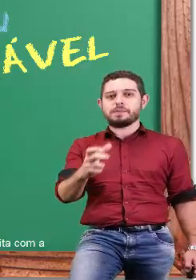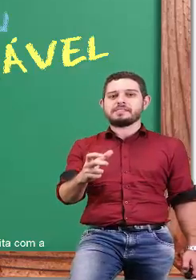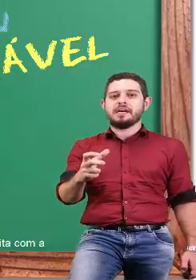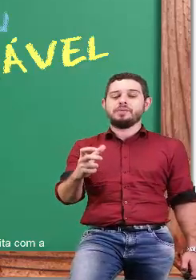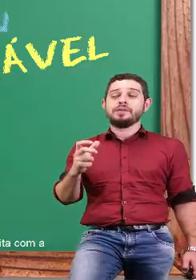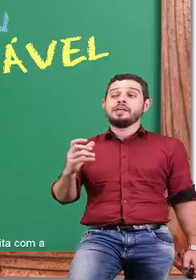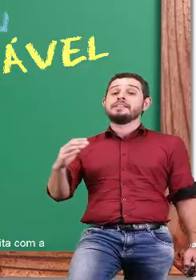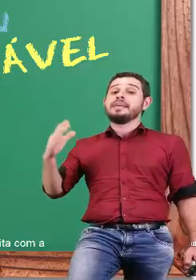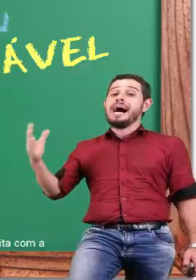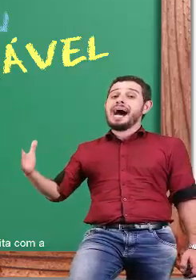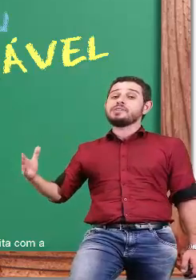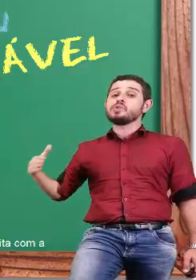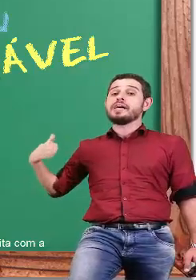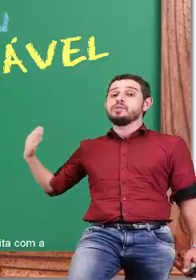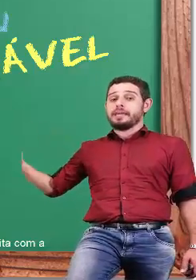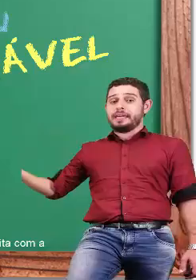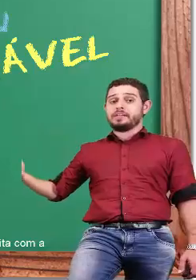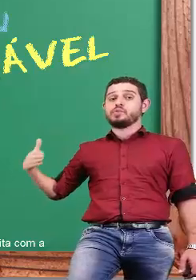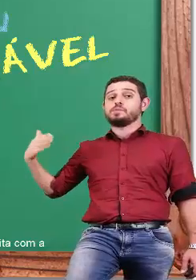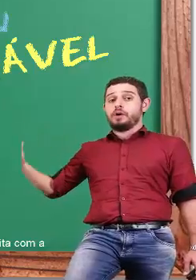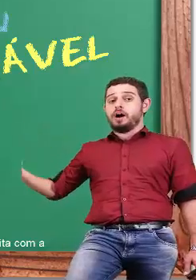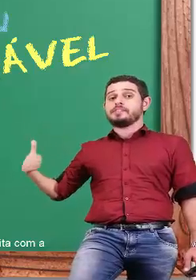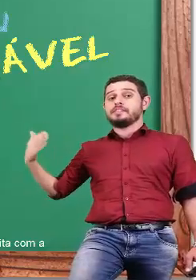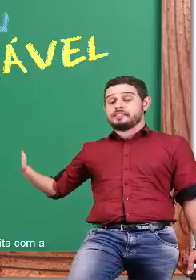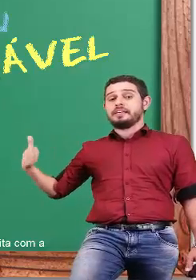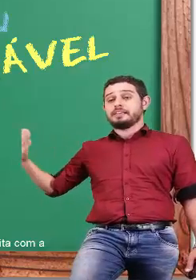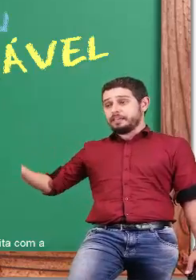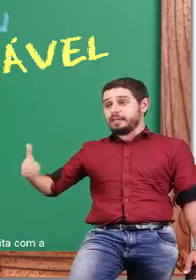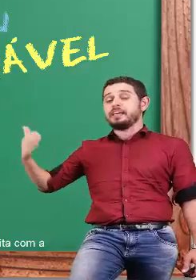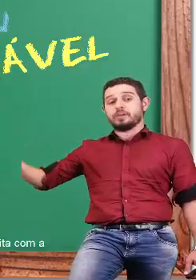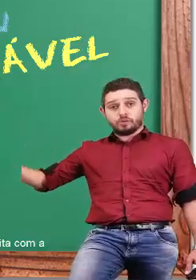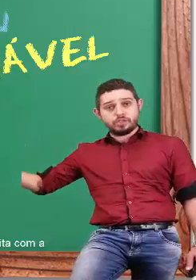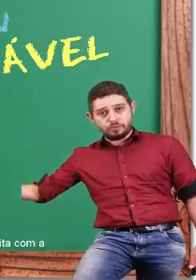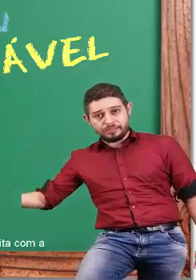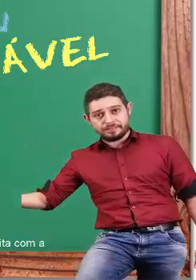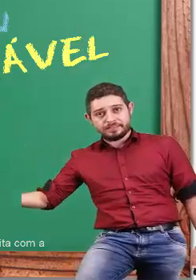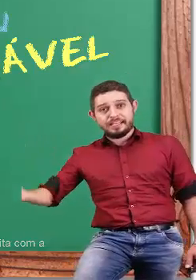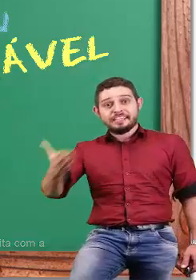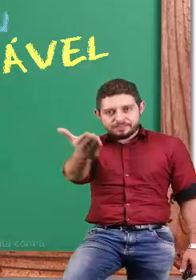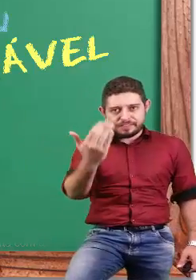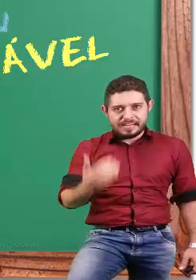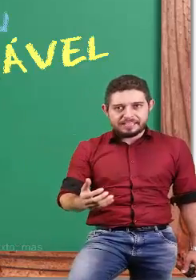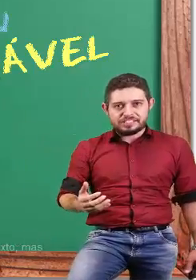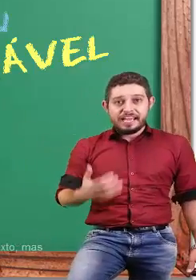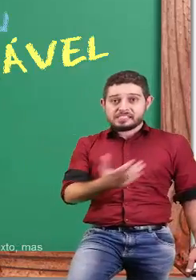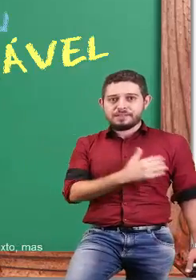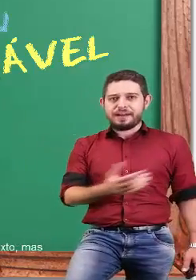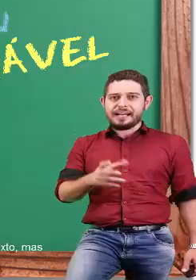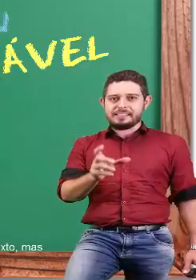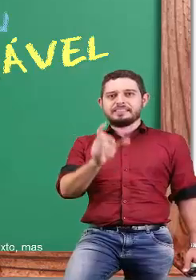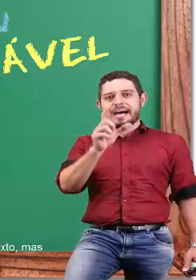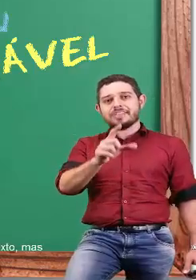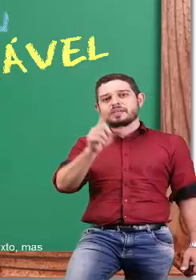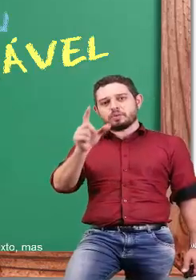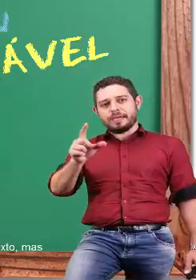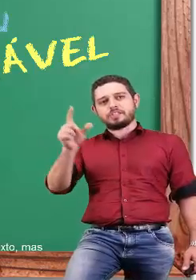com a expressão: dados os argumentos, pode-se dizer que... e continue. Na verdade, essa